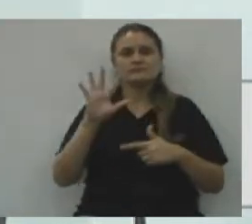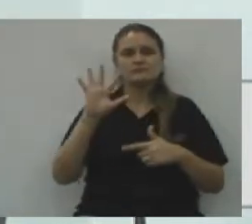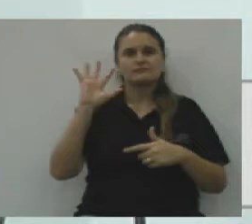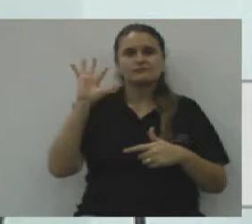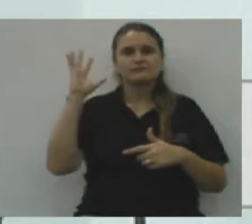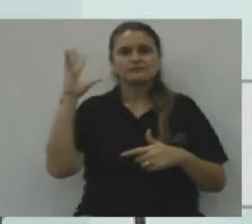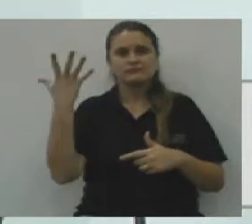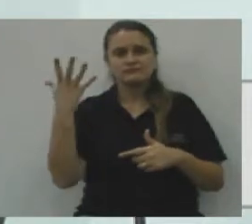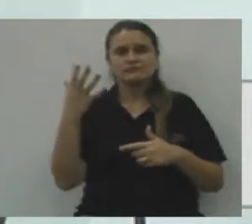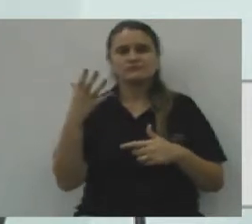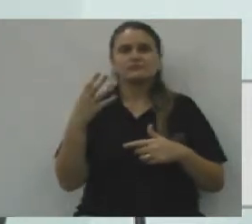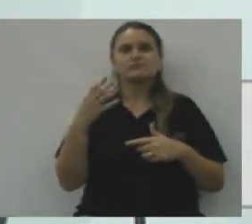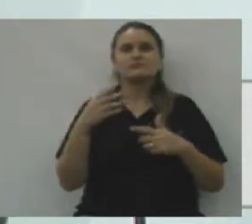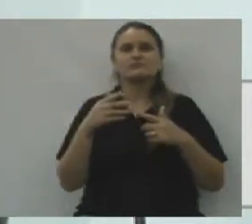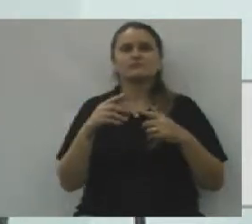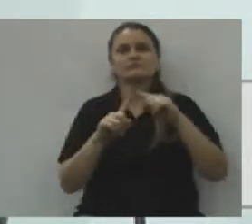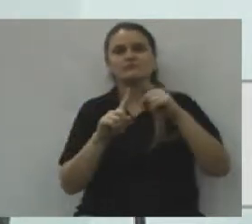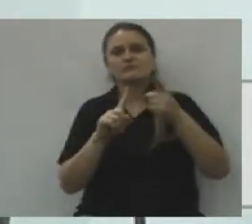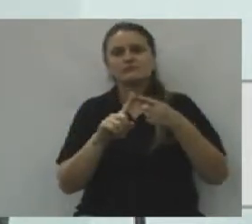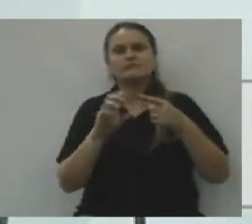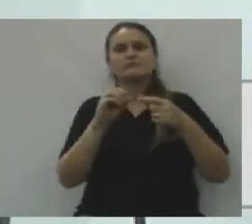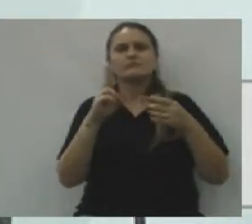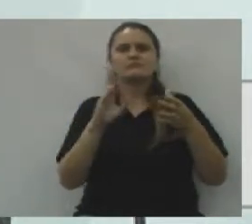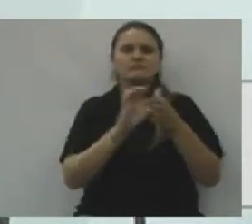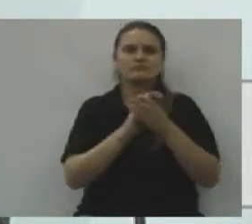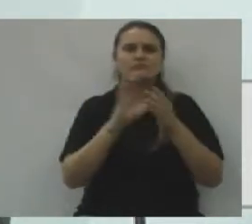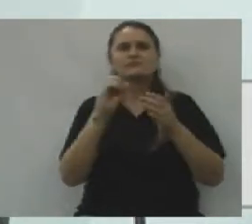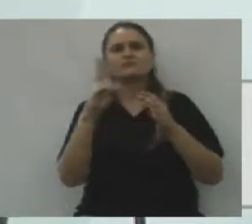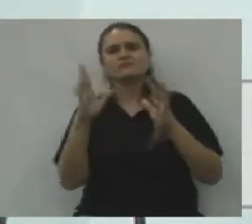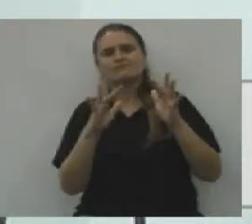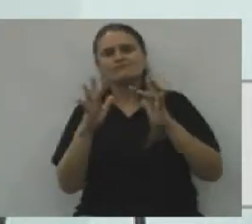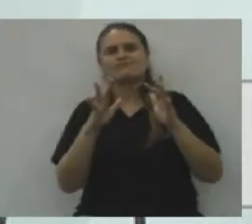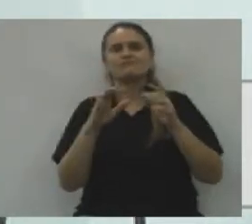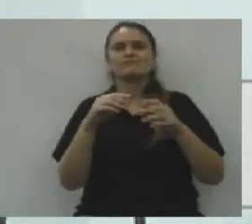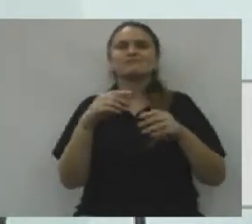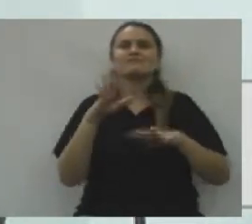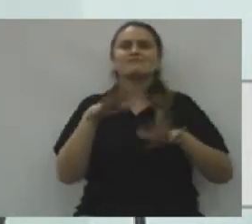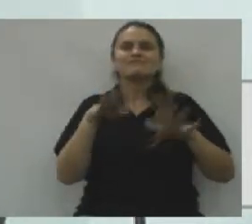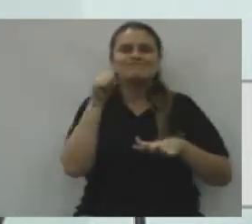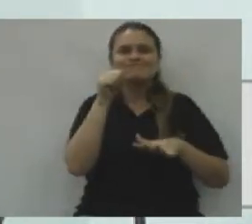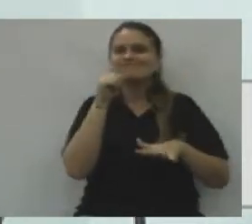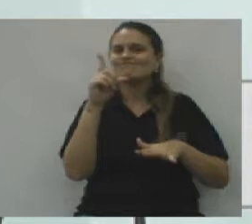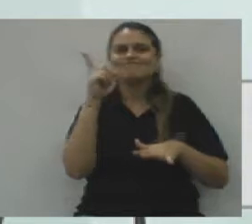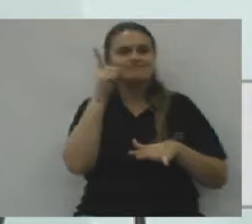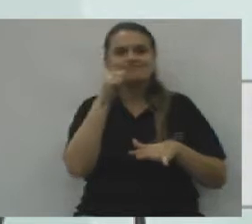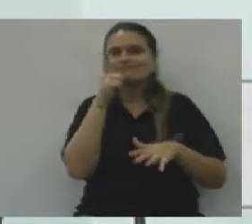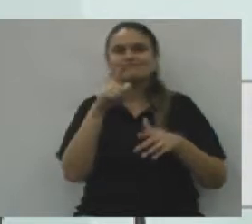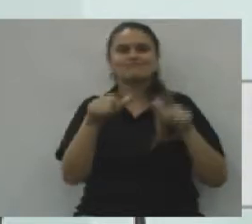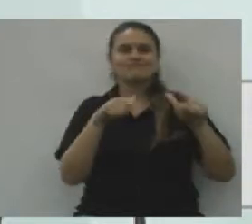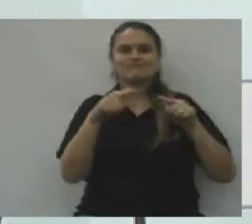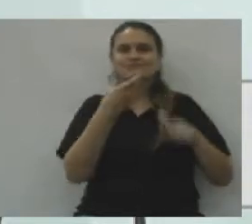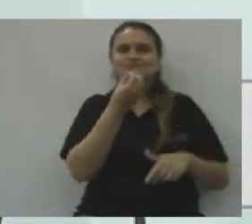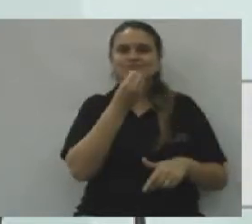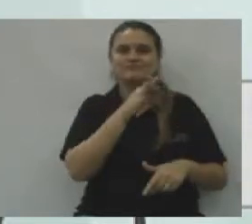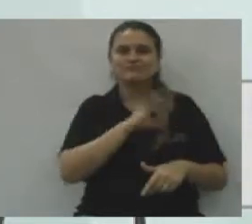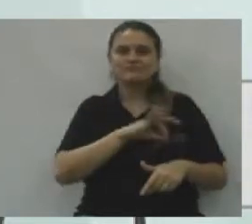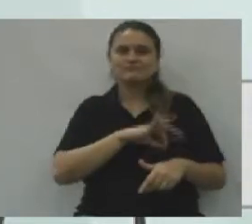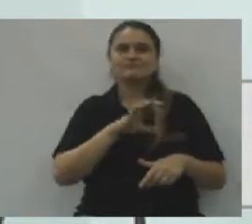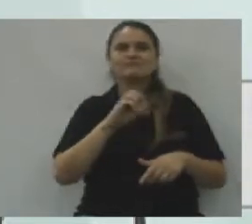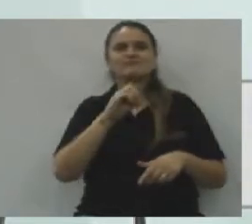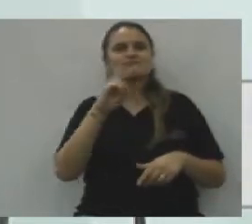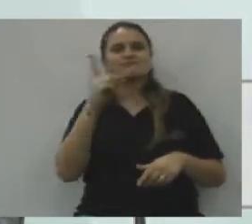uma melhora da vida cotidiana, vida social e econômica, pela busca de um emprego melhor remunerado, mais bem